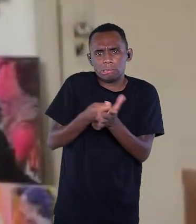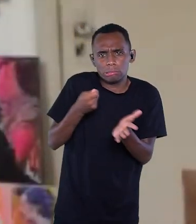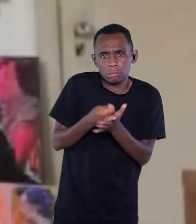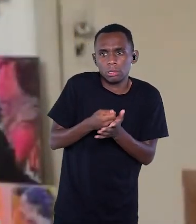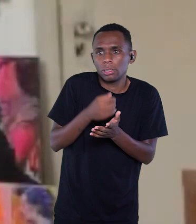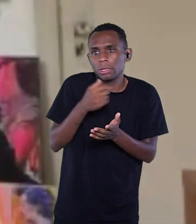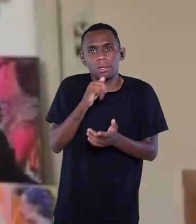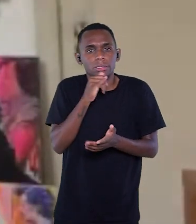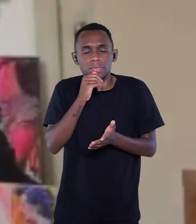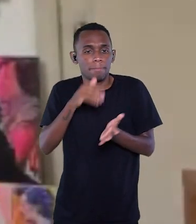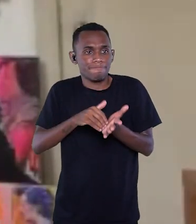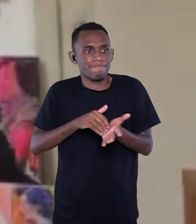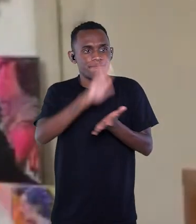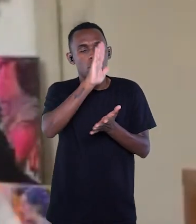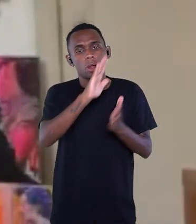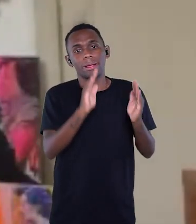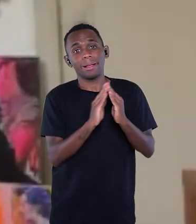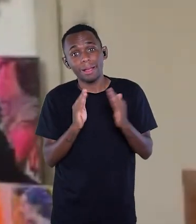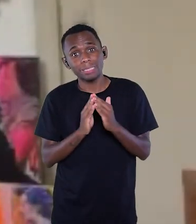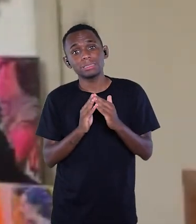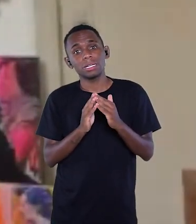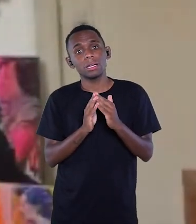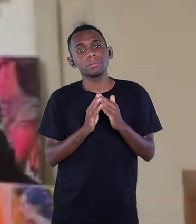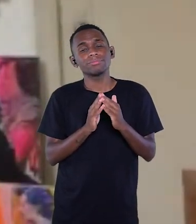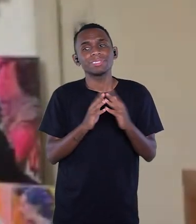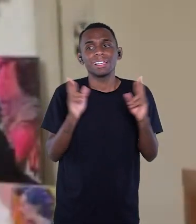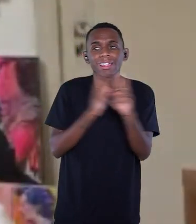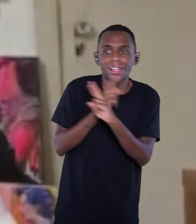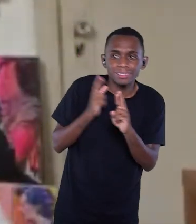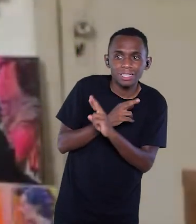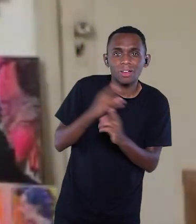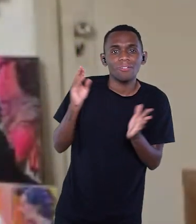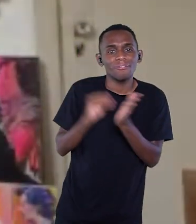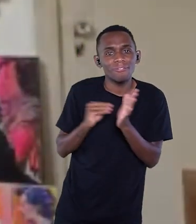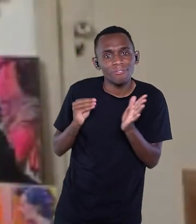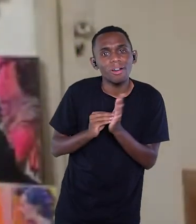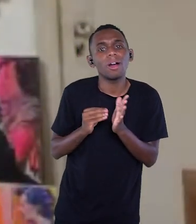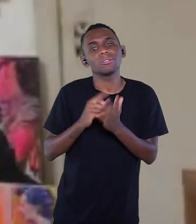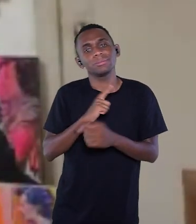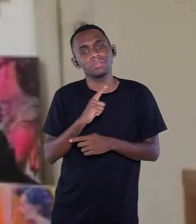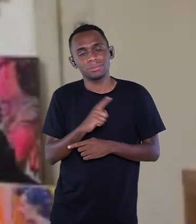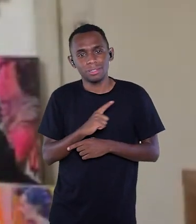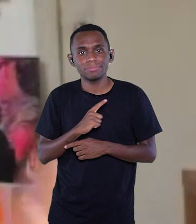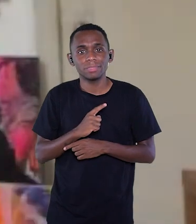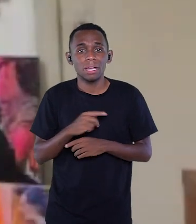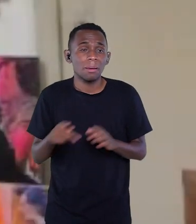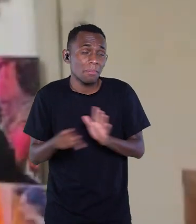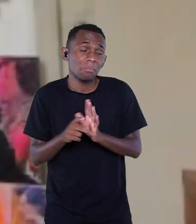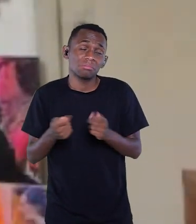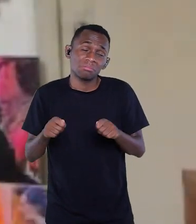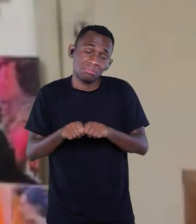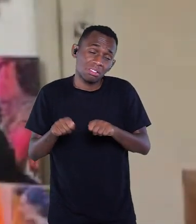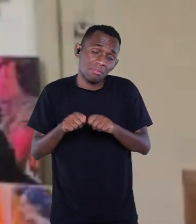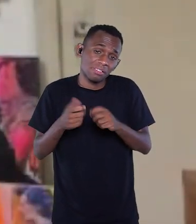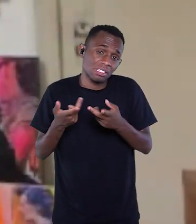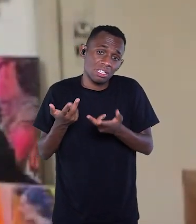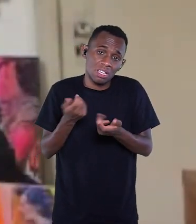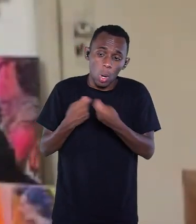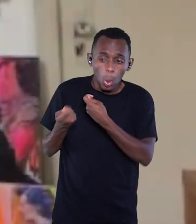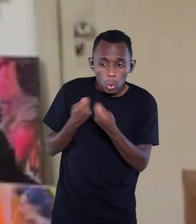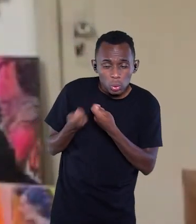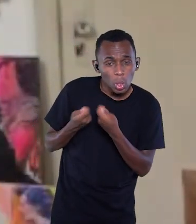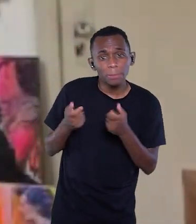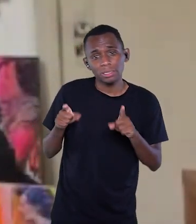por exemplo, expulso de casa, não ter a mesma relação familiar, de estruturação econômica mesmo, de